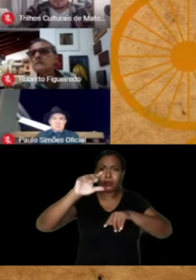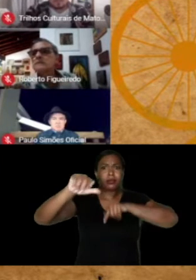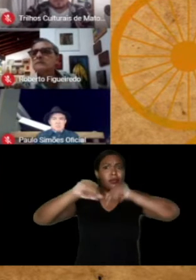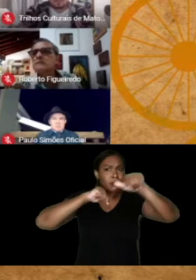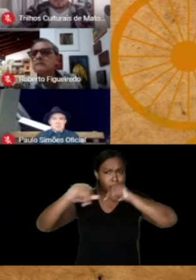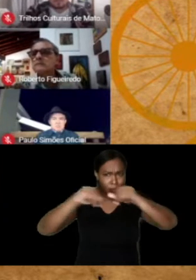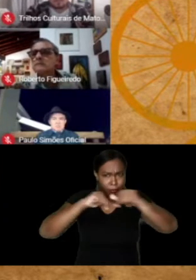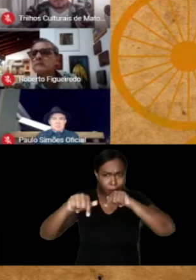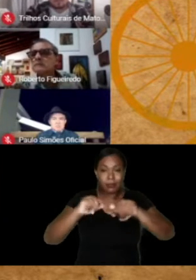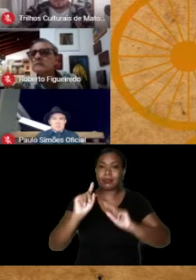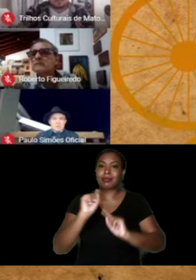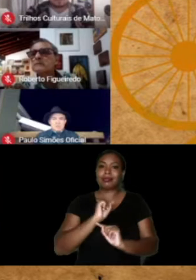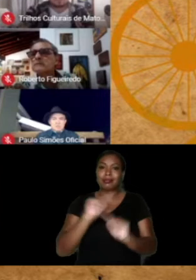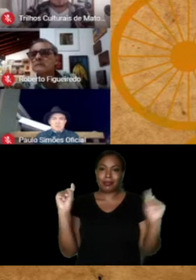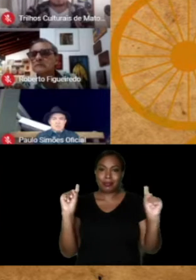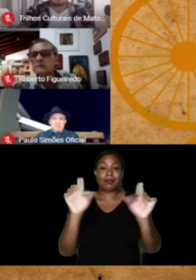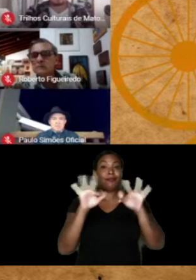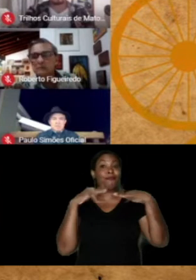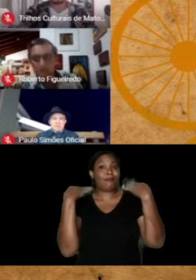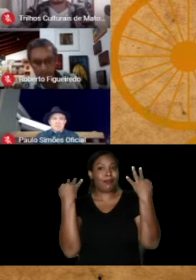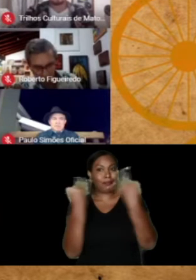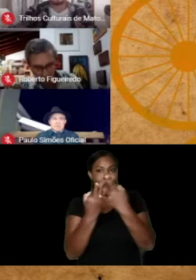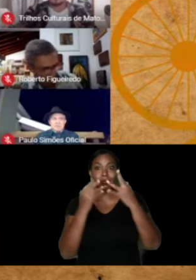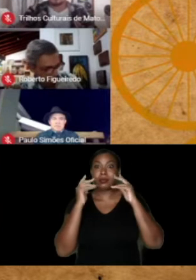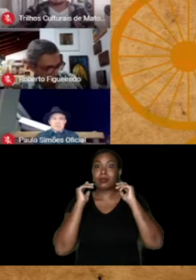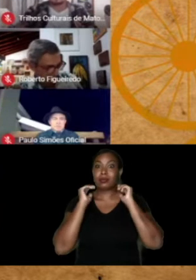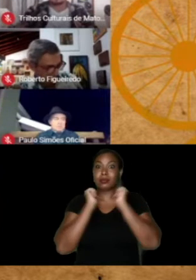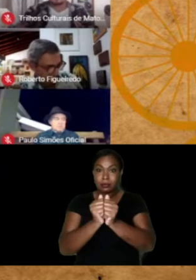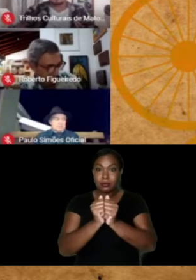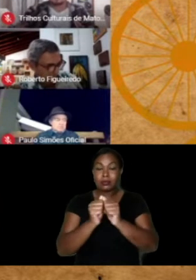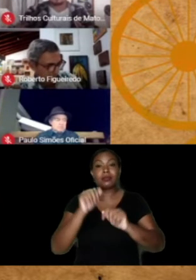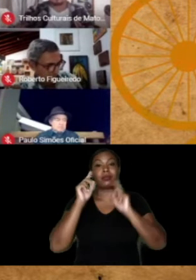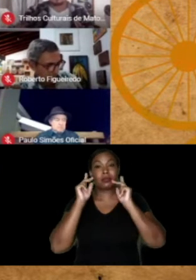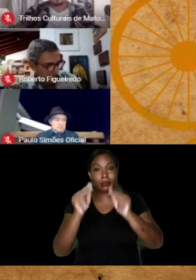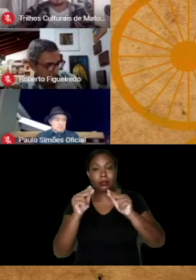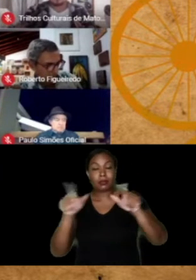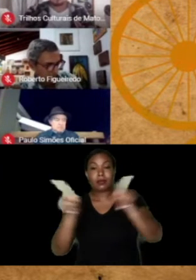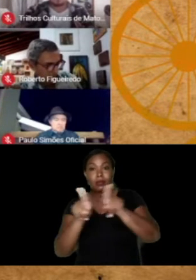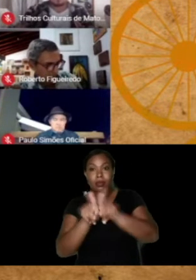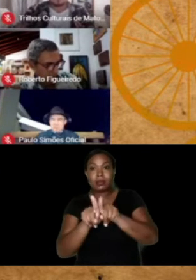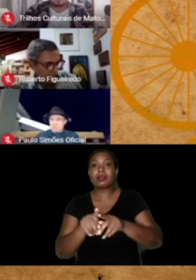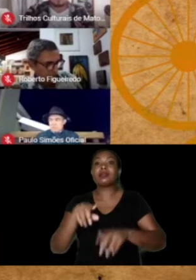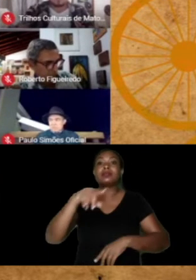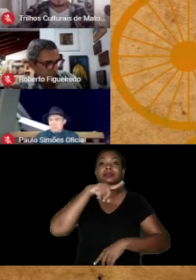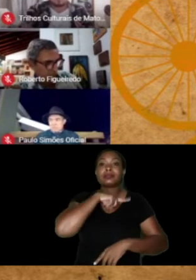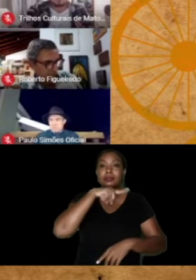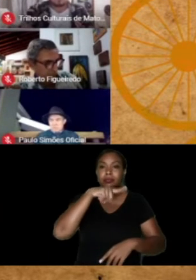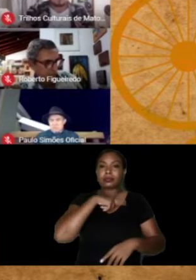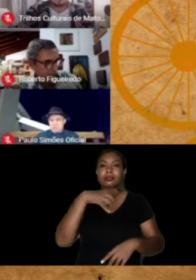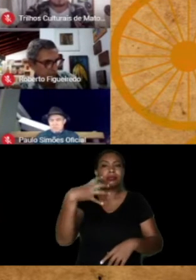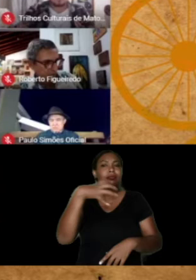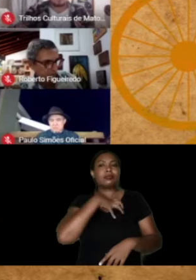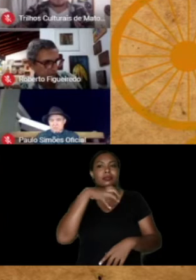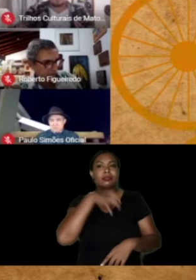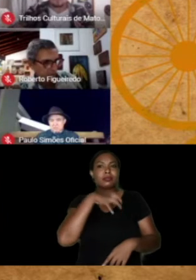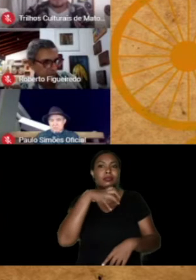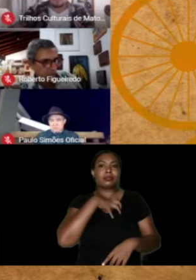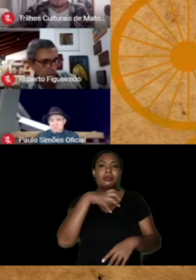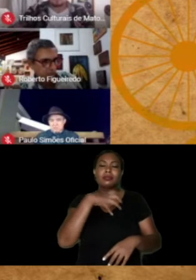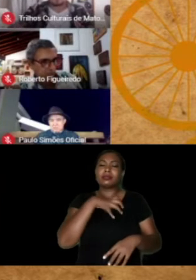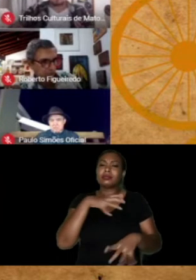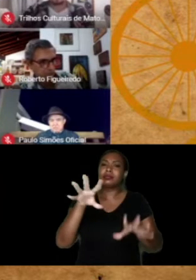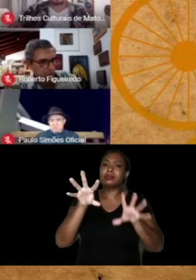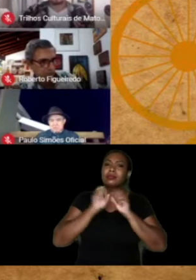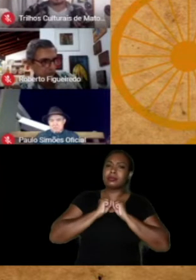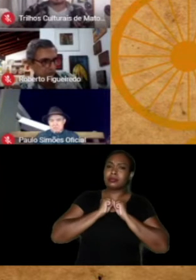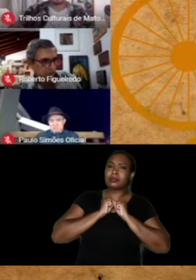a família dele. E aí nós temos esse sentimento de pertença, nós temos